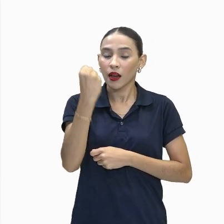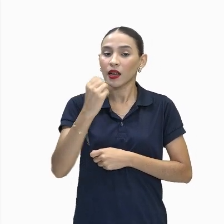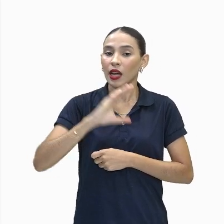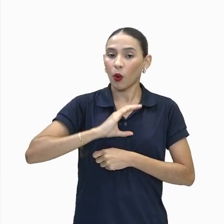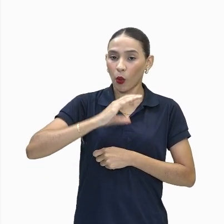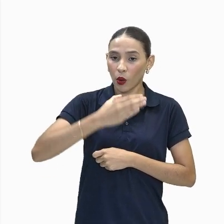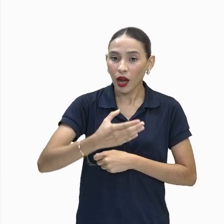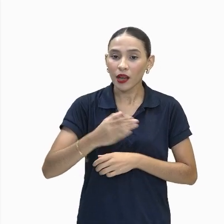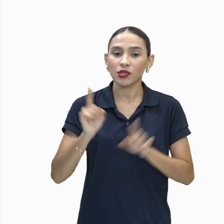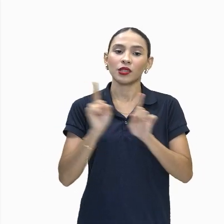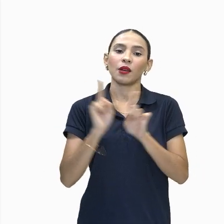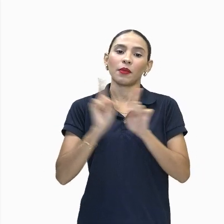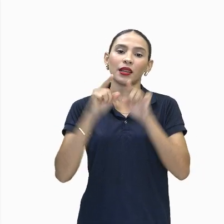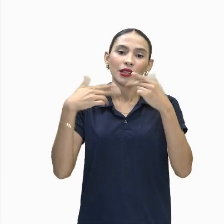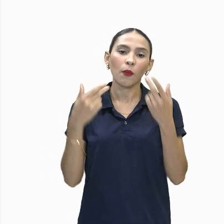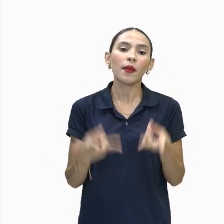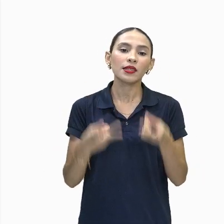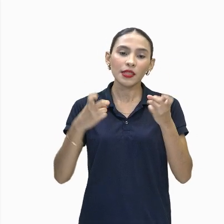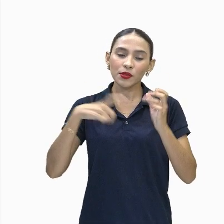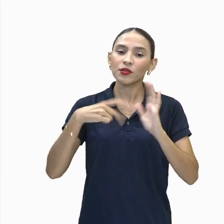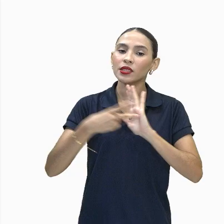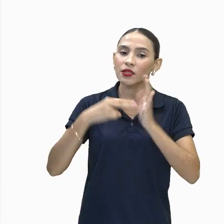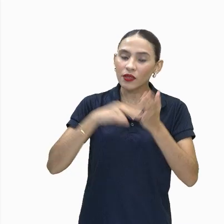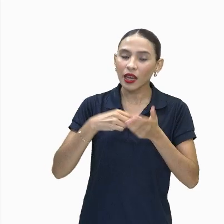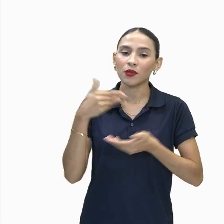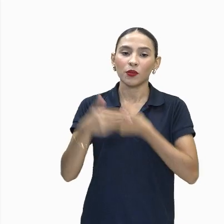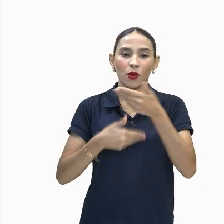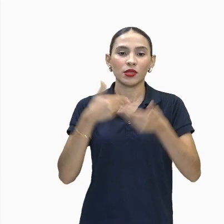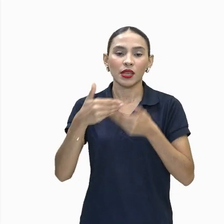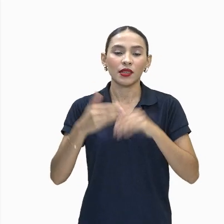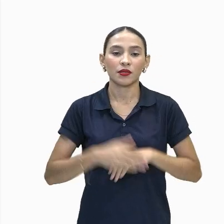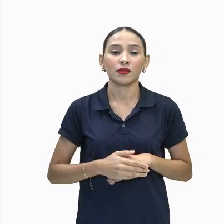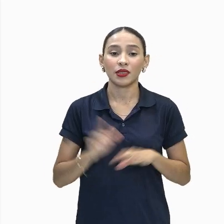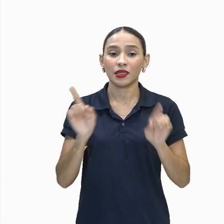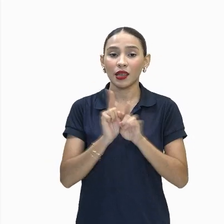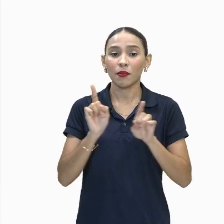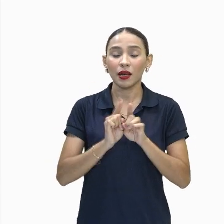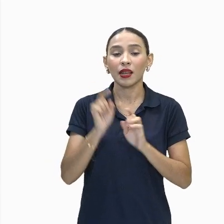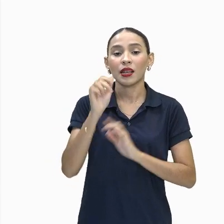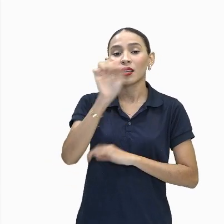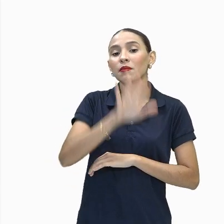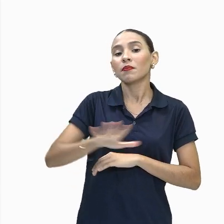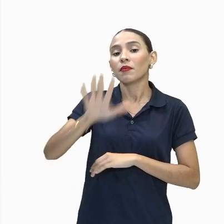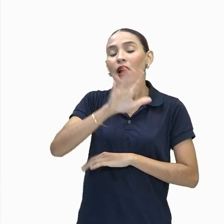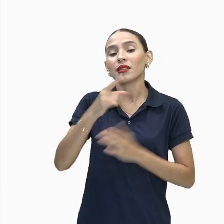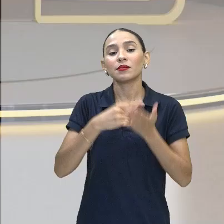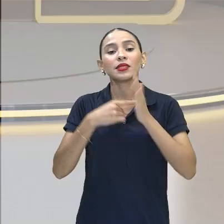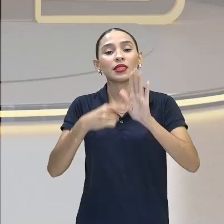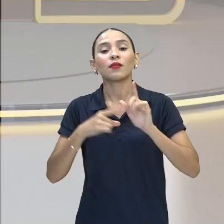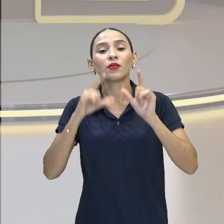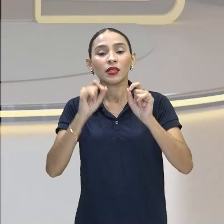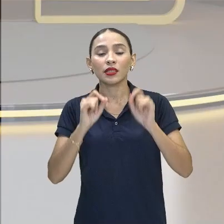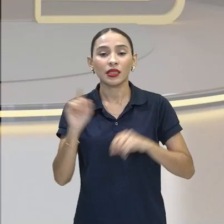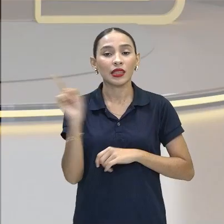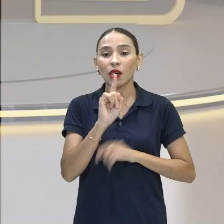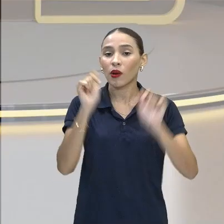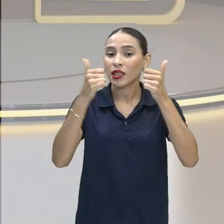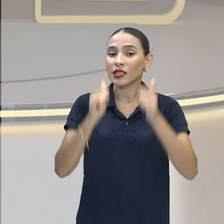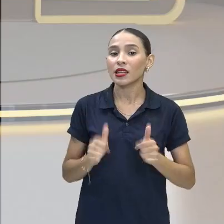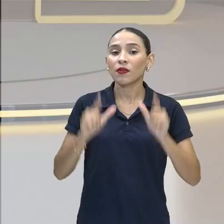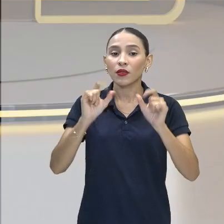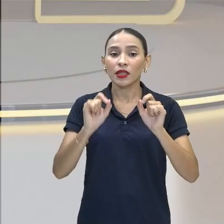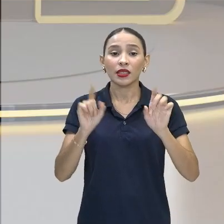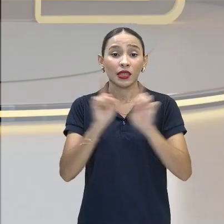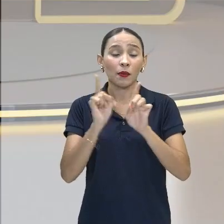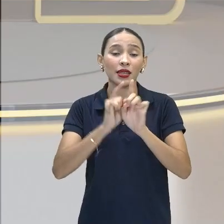Então percebam que existia um significado desse processo e que aquelas gravuras, aquelas ilustrações desconsideravam, assim como